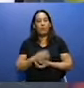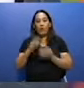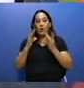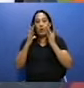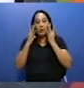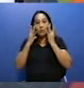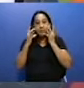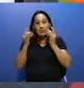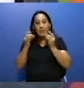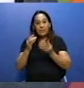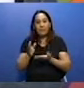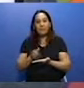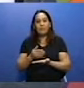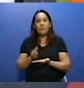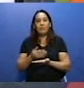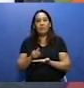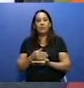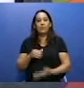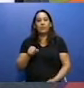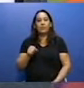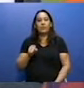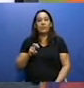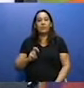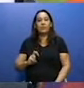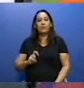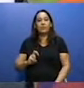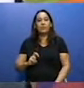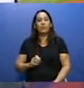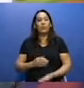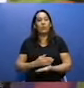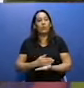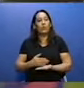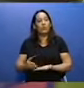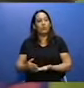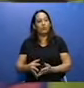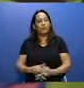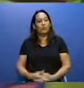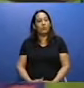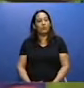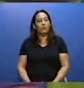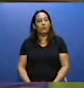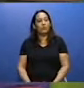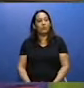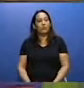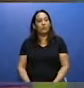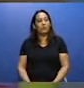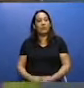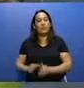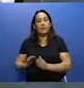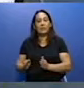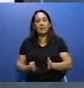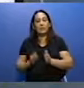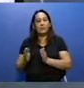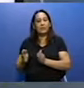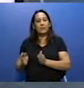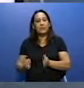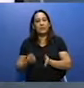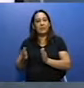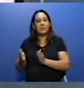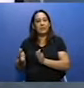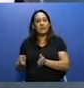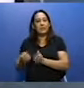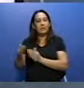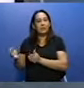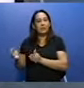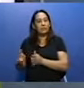Agora nós vamos lá para a página 85, continuando a nossa sequência. Olha só,